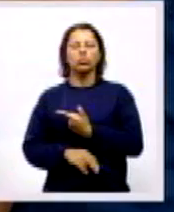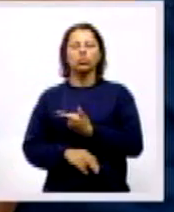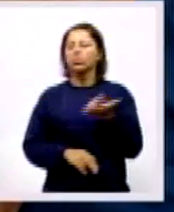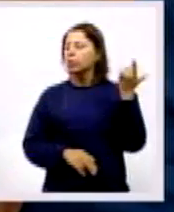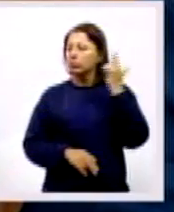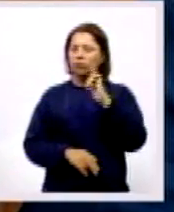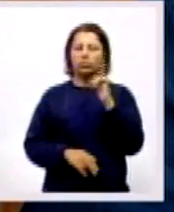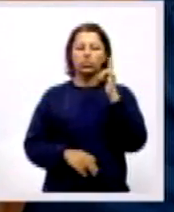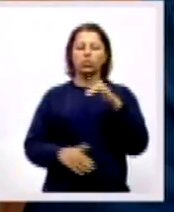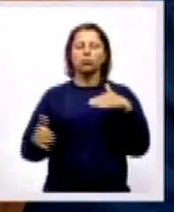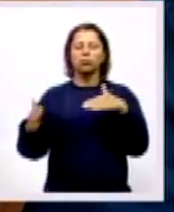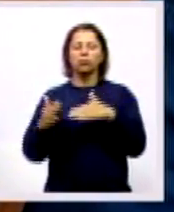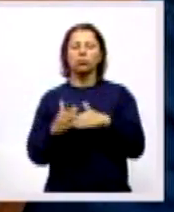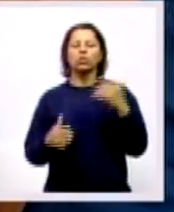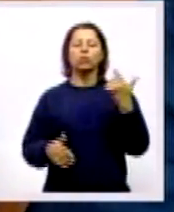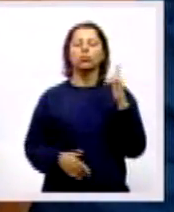conta.